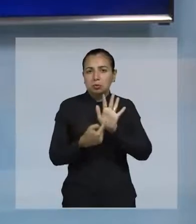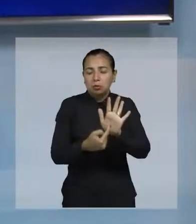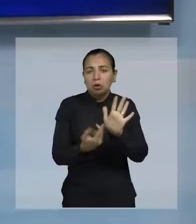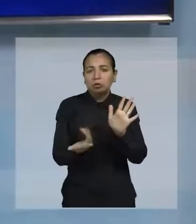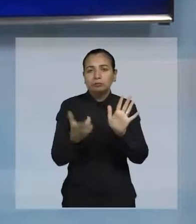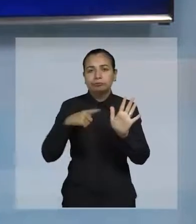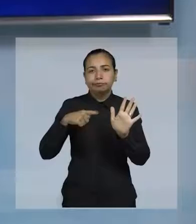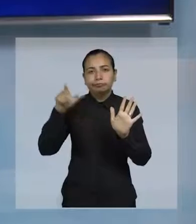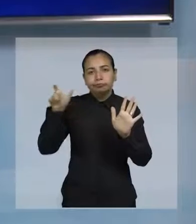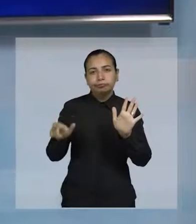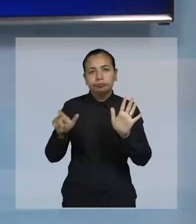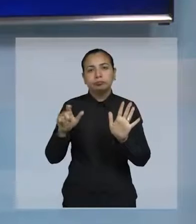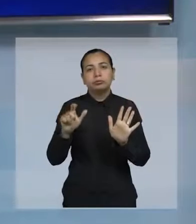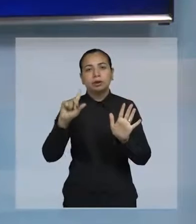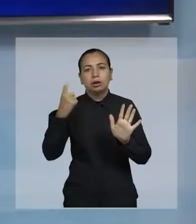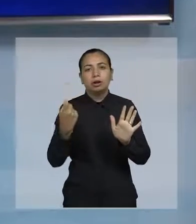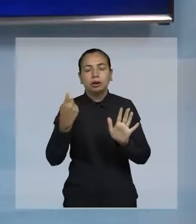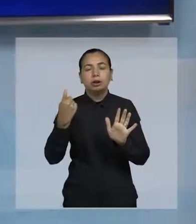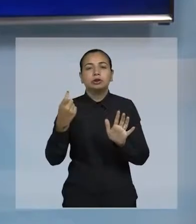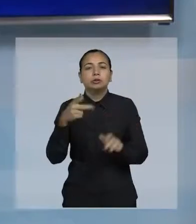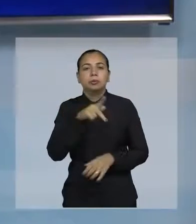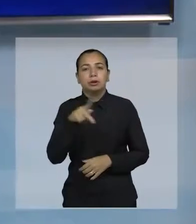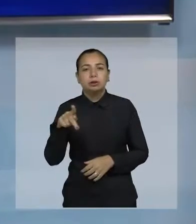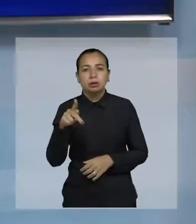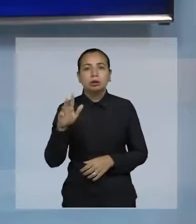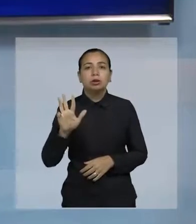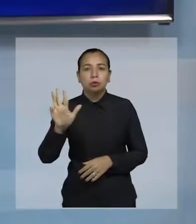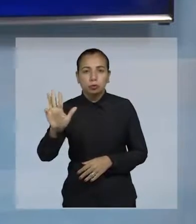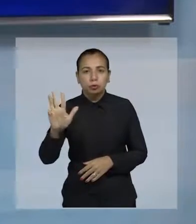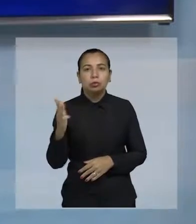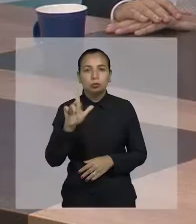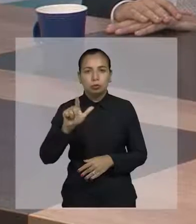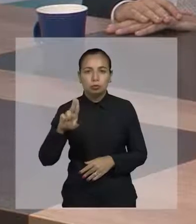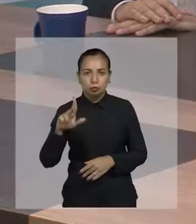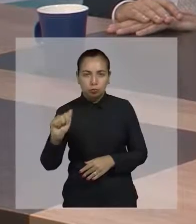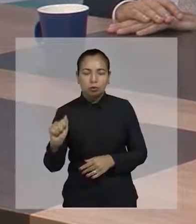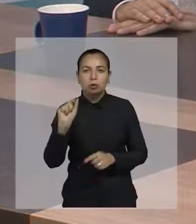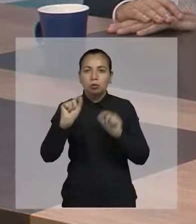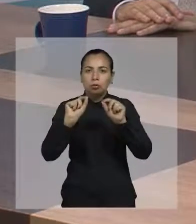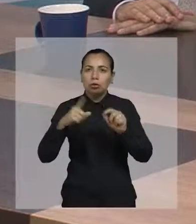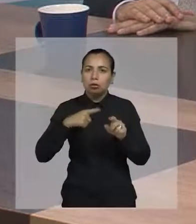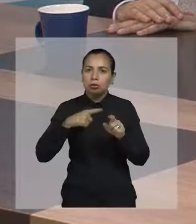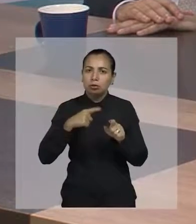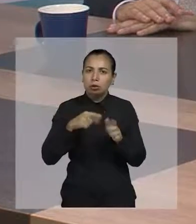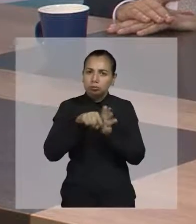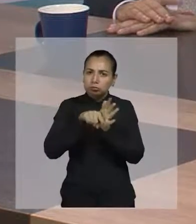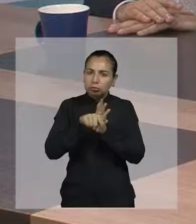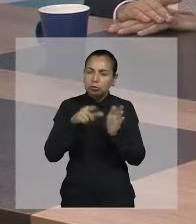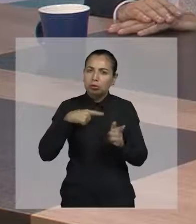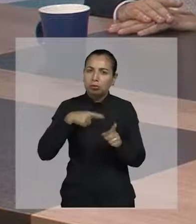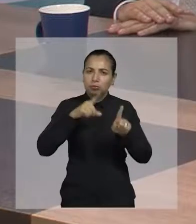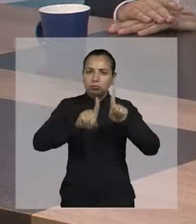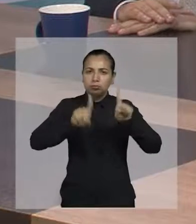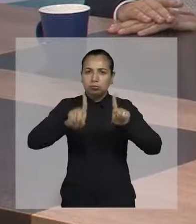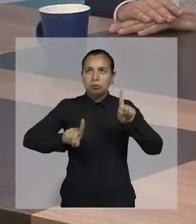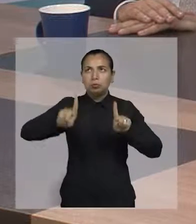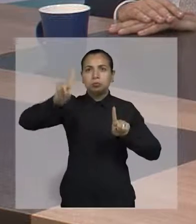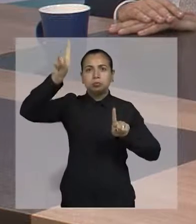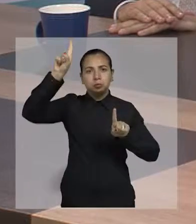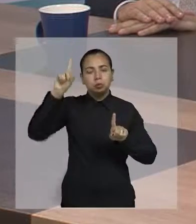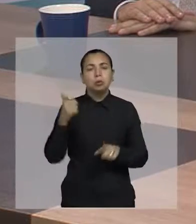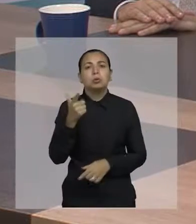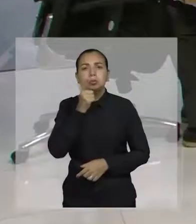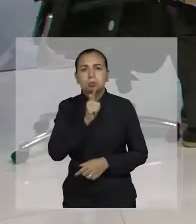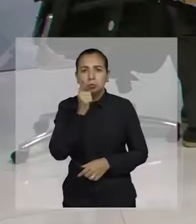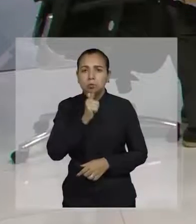ex-presidente Lula, nesse instante, liderando todas as pesquisas e crescendo, inclusive, sem que